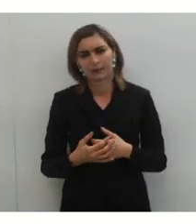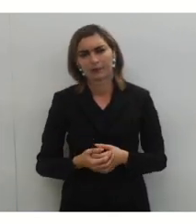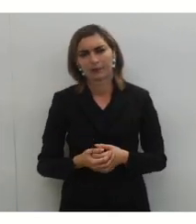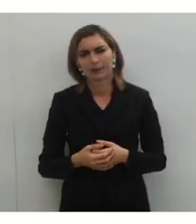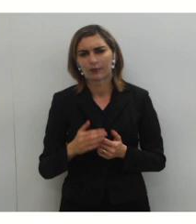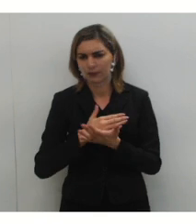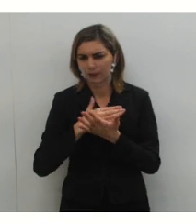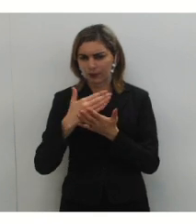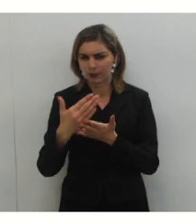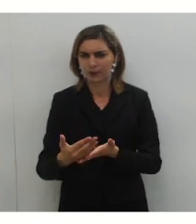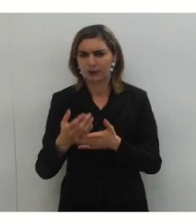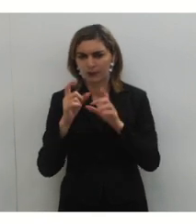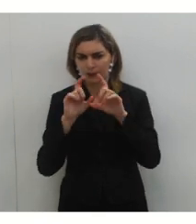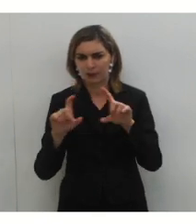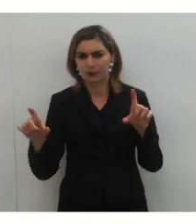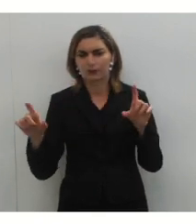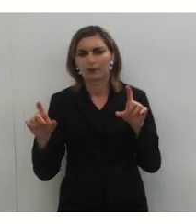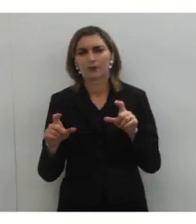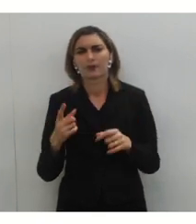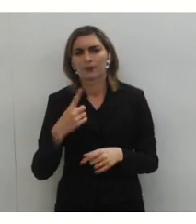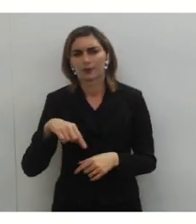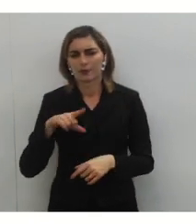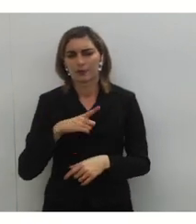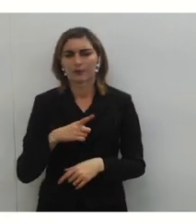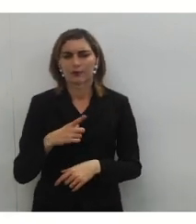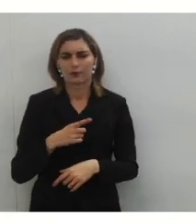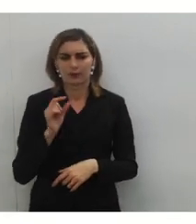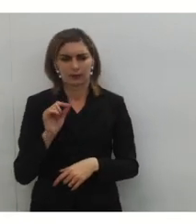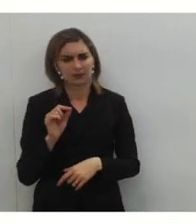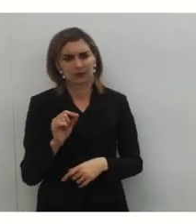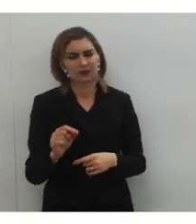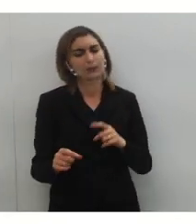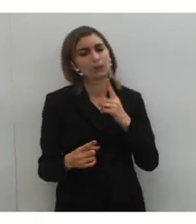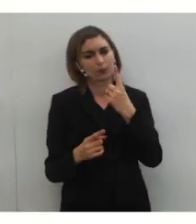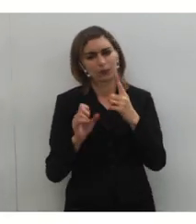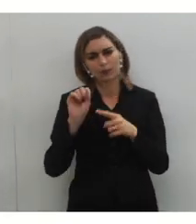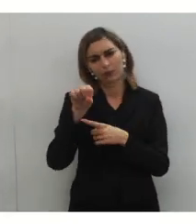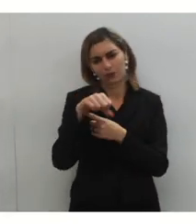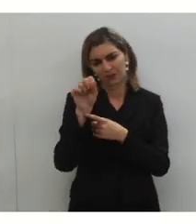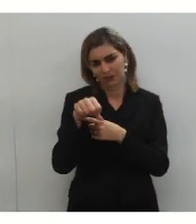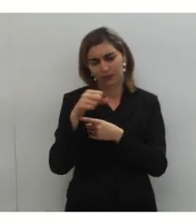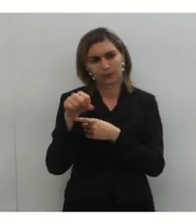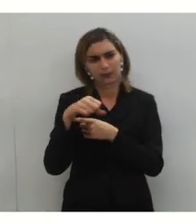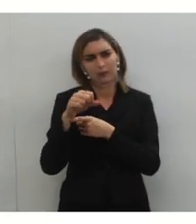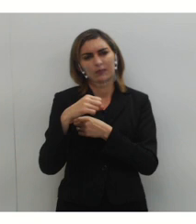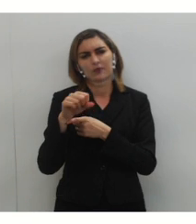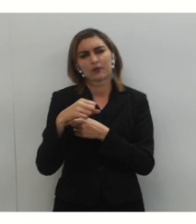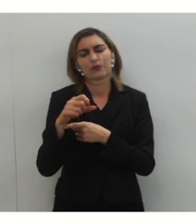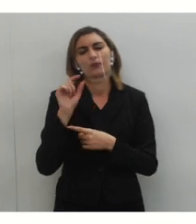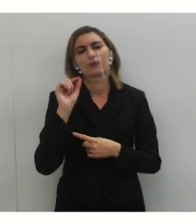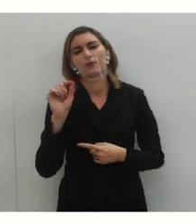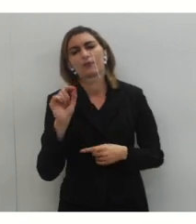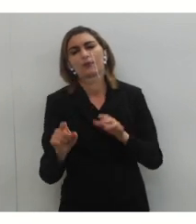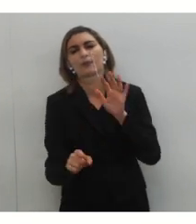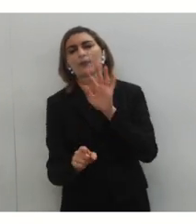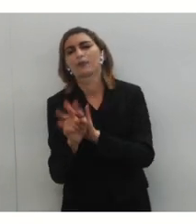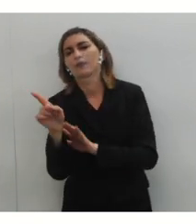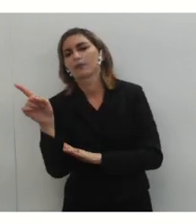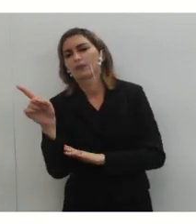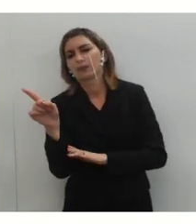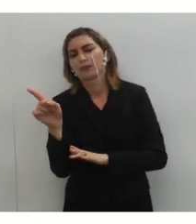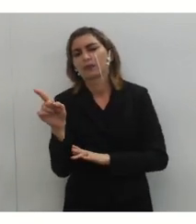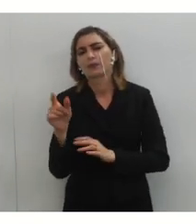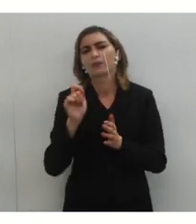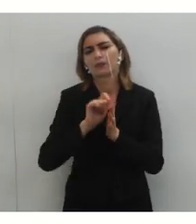No início dessa frase, né, nós temos um sujeito, tá? Quem foi que perguntou a